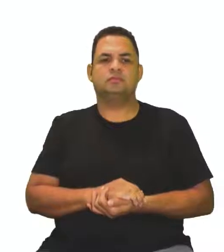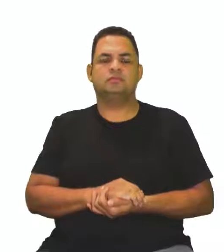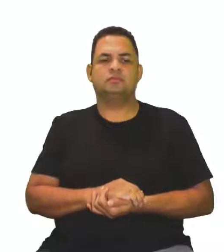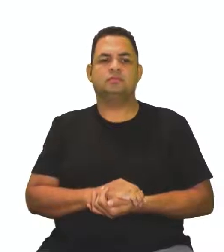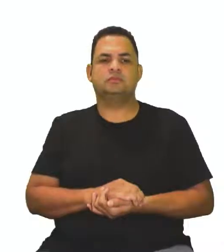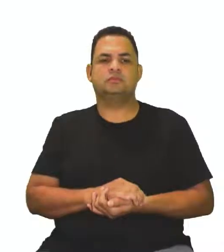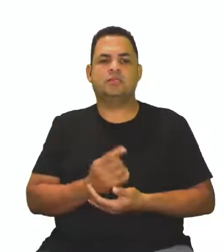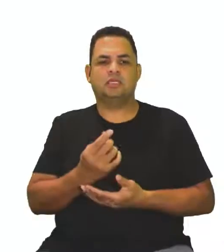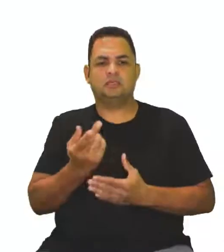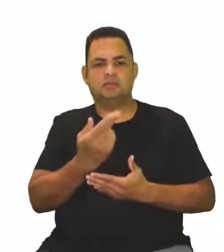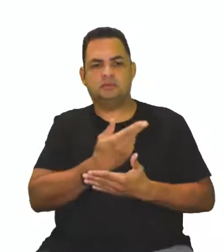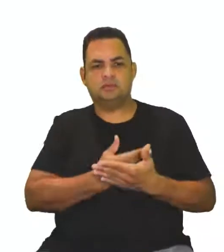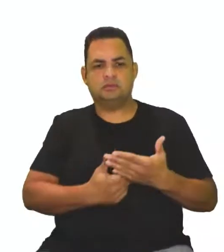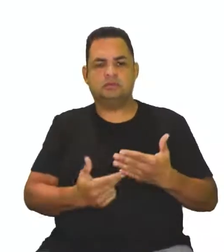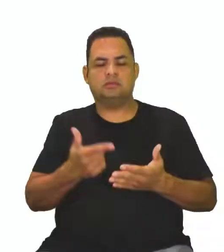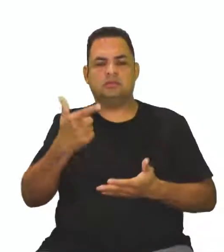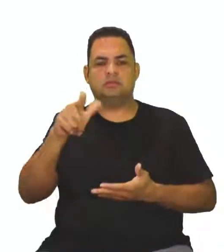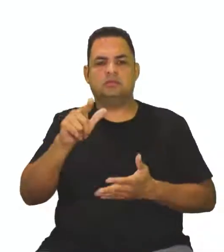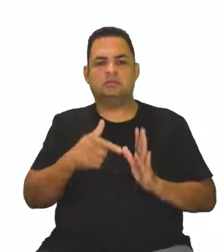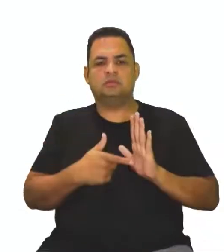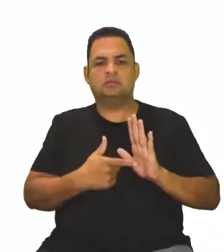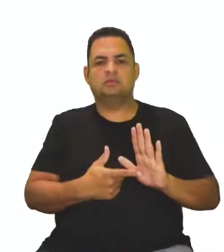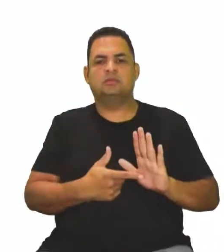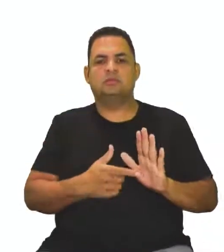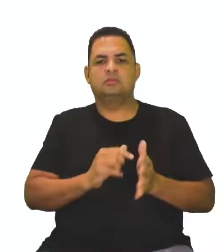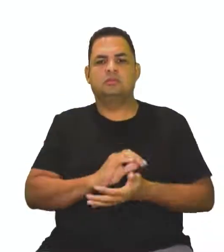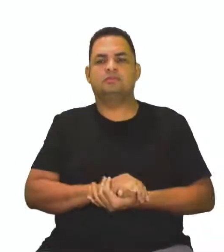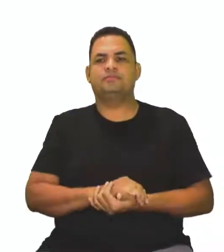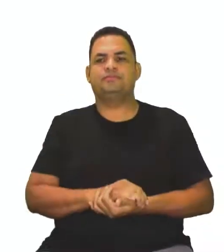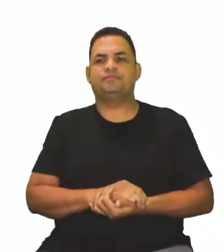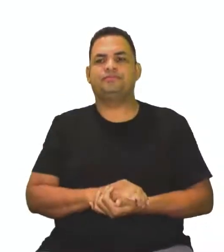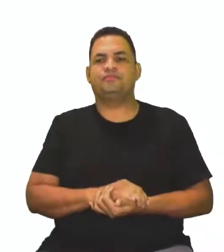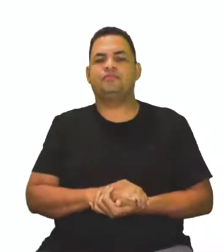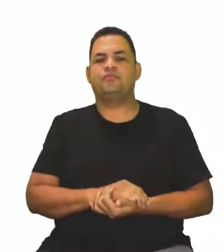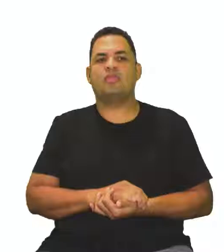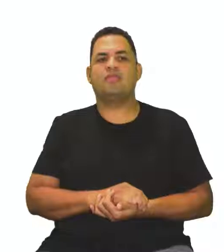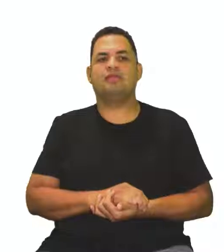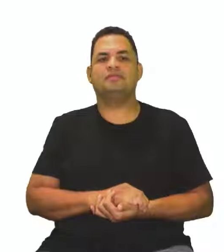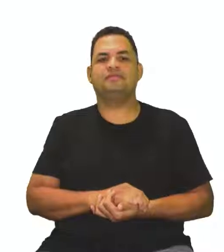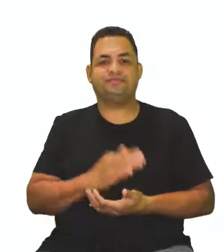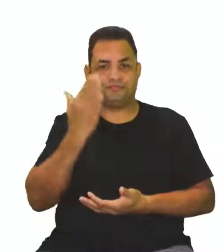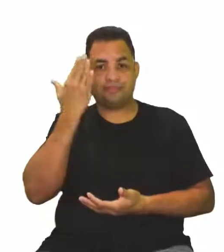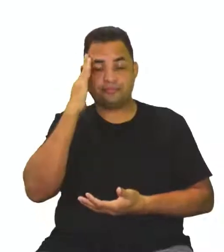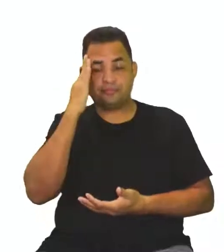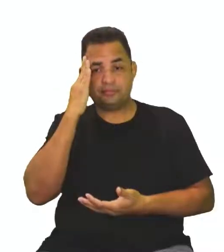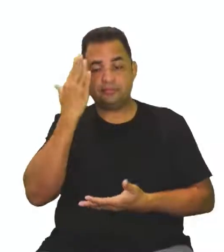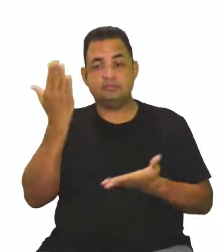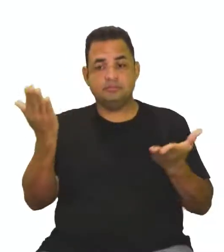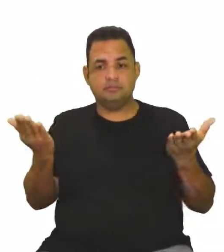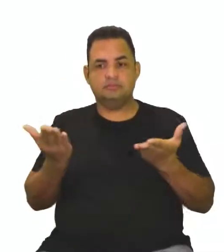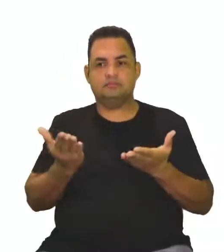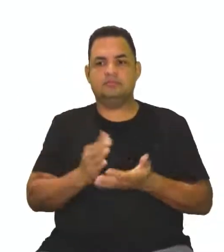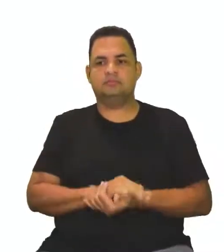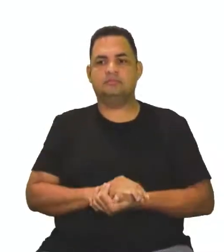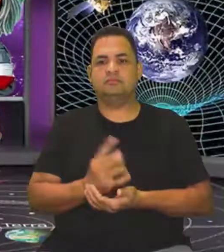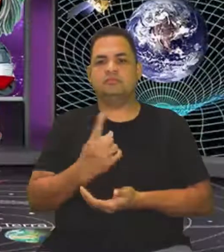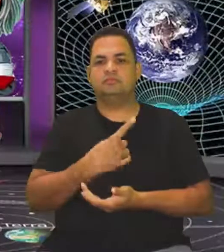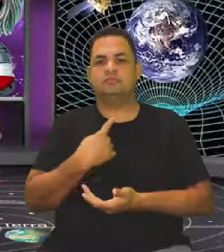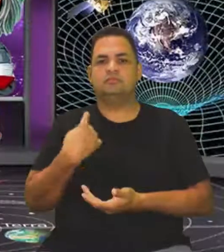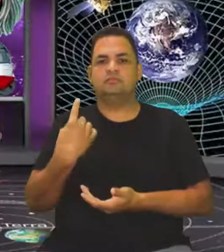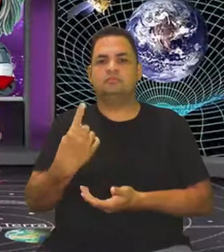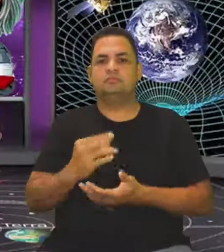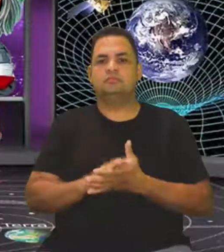nosso desenho novamente para mostrar isso daí, tá bom? Entendido, pessoal? Então ali nós vimos